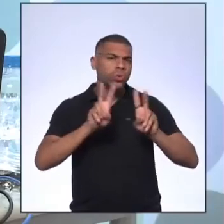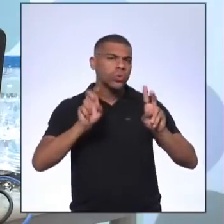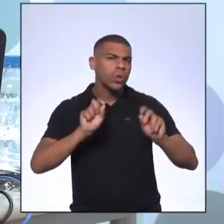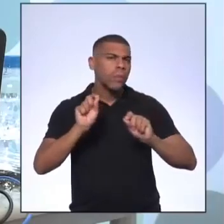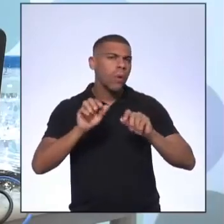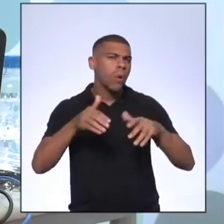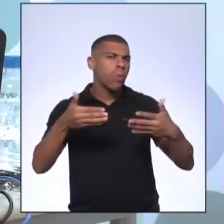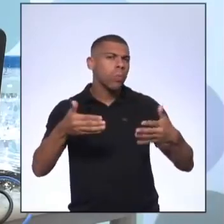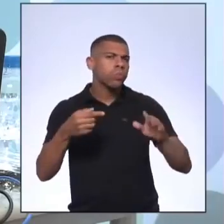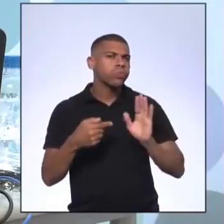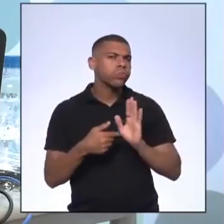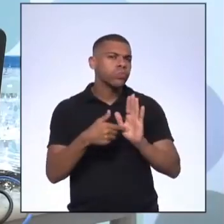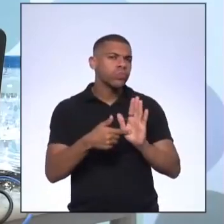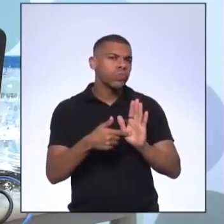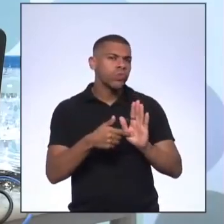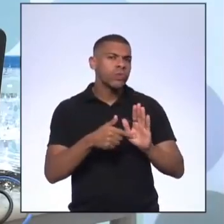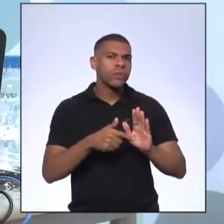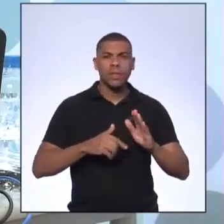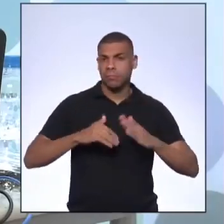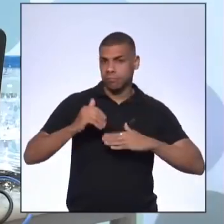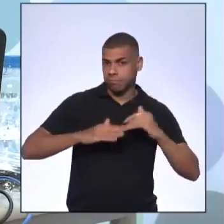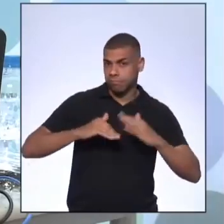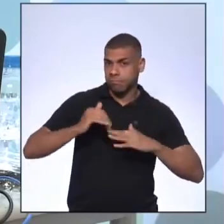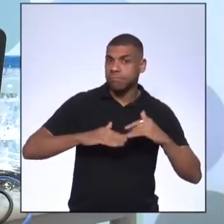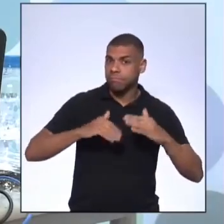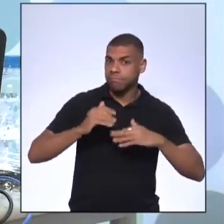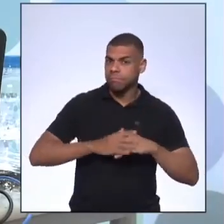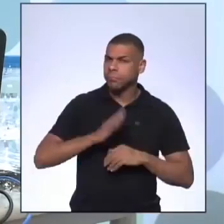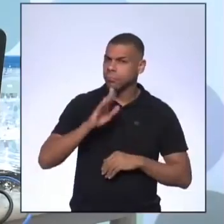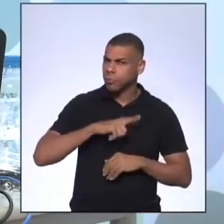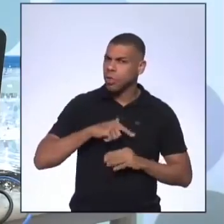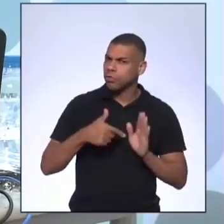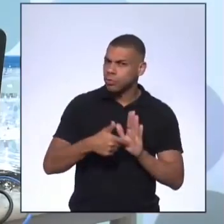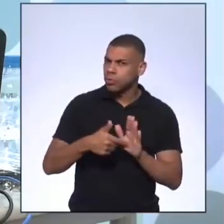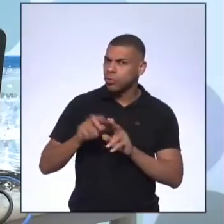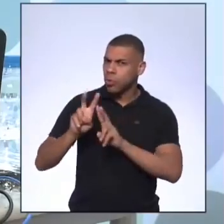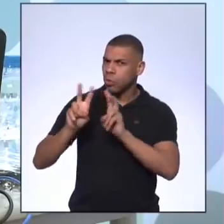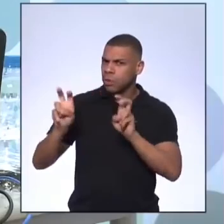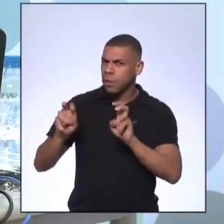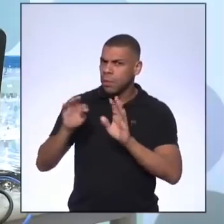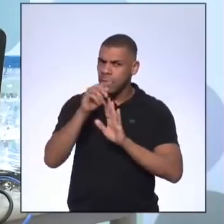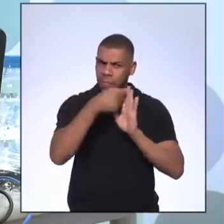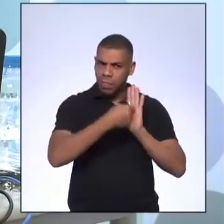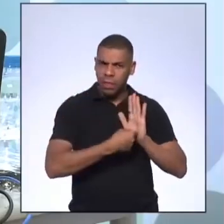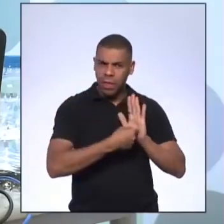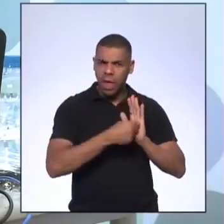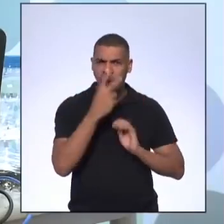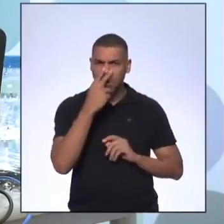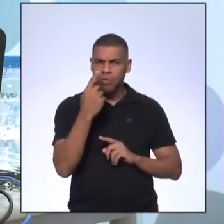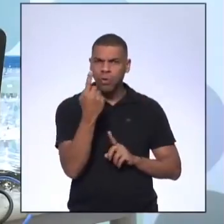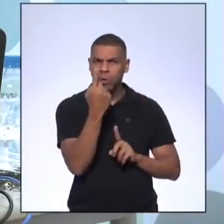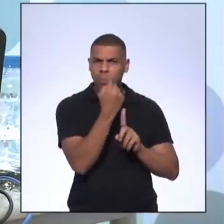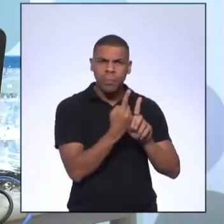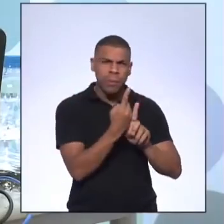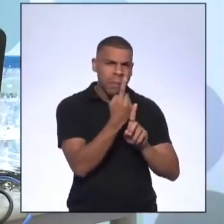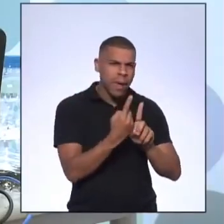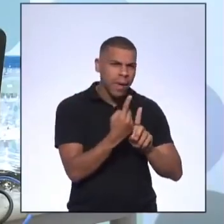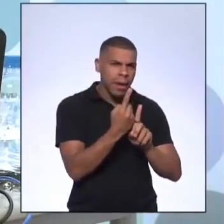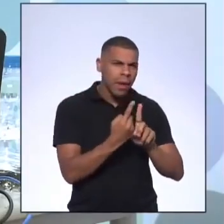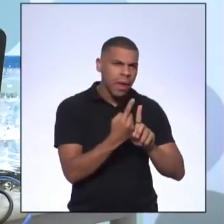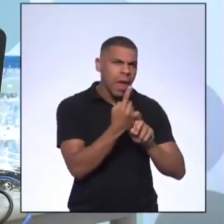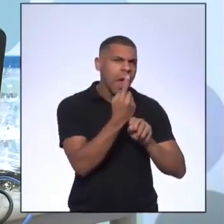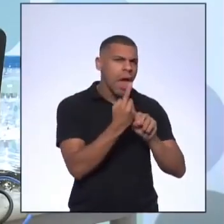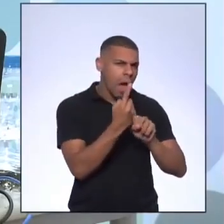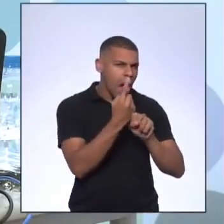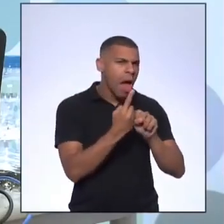apresenta a questão que vai ser trabalhada, né? A gente já trabalhou esse texto no primeiro bimestre, foi no primeiro bimestre que a gente trabalhou esse texto. Sim. Então, não